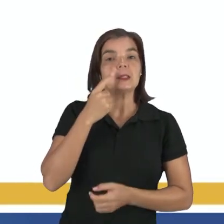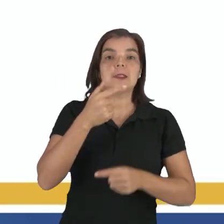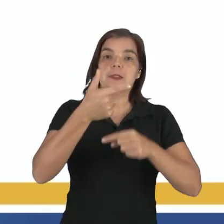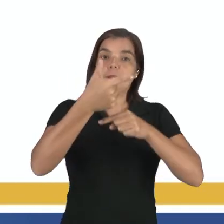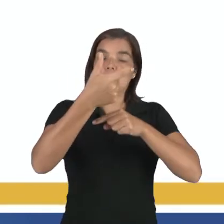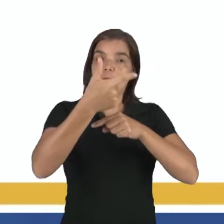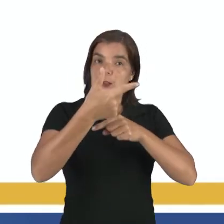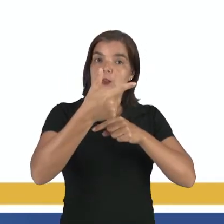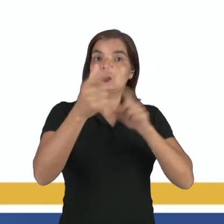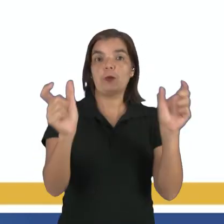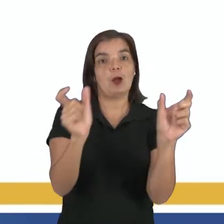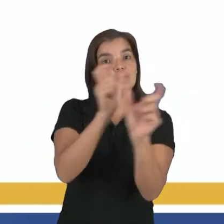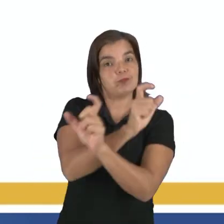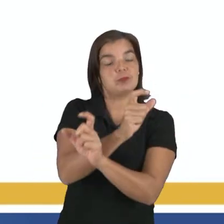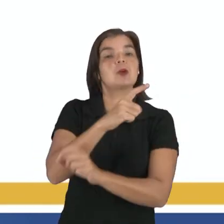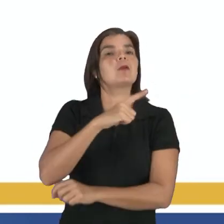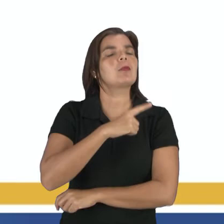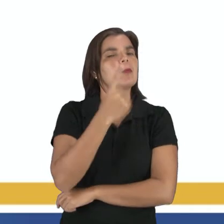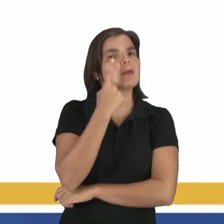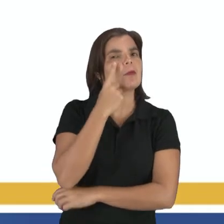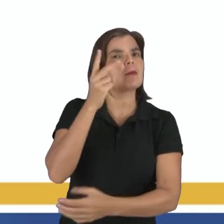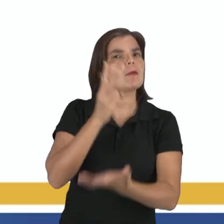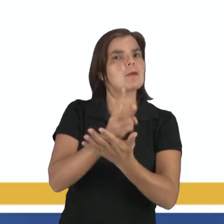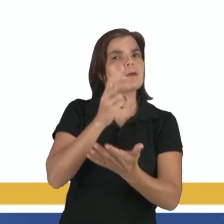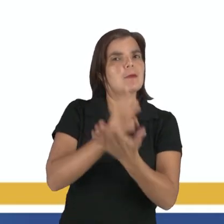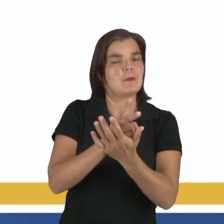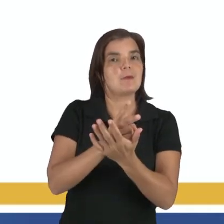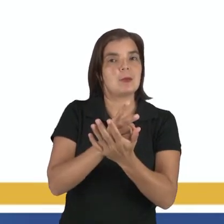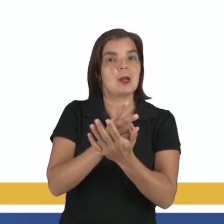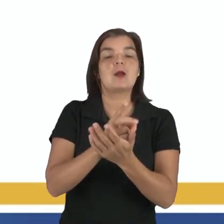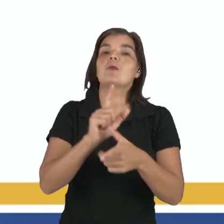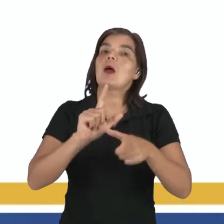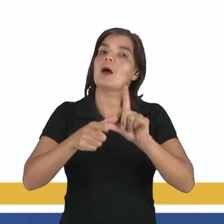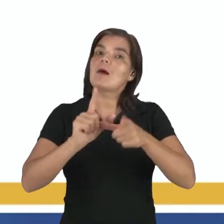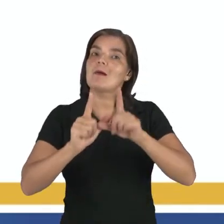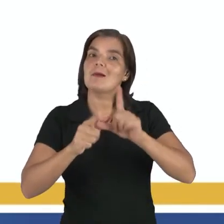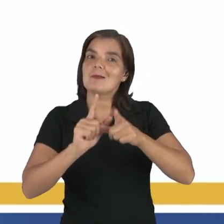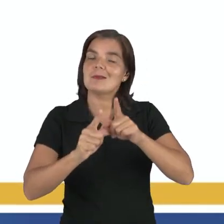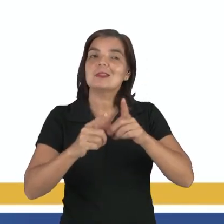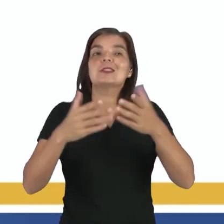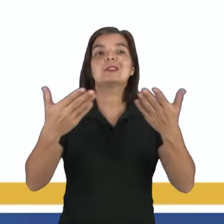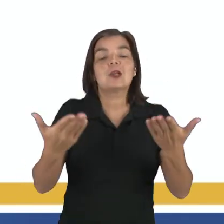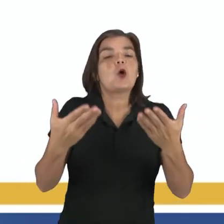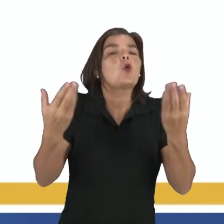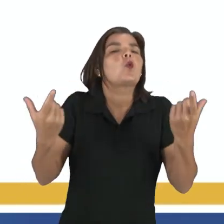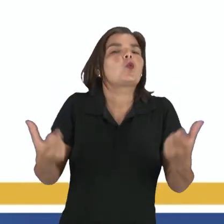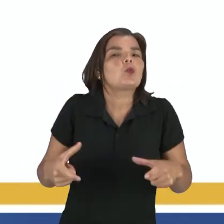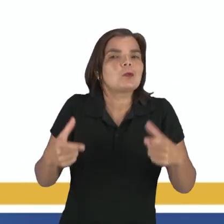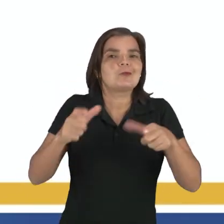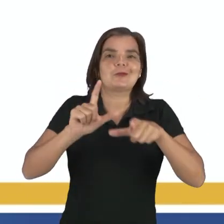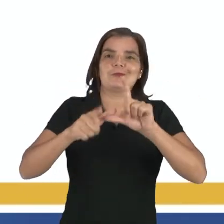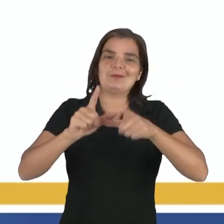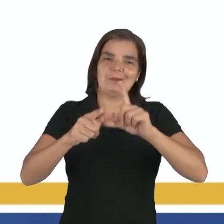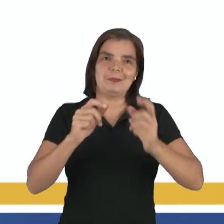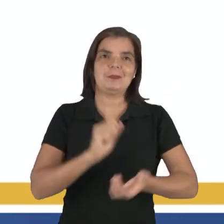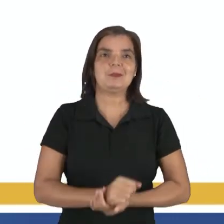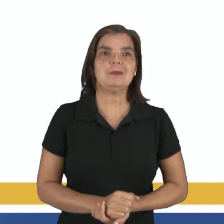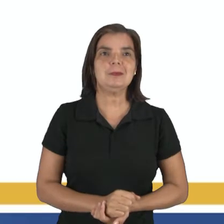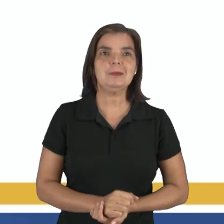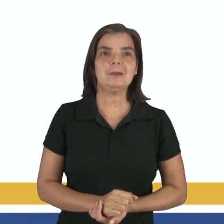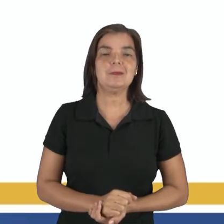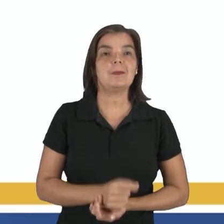se a gente vai ter que inverter pessoal a gente tem que olhar sempre para as variáveis Tá aonde tá a variável